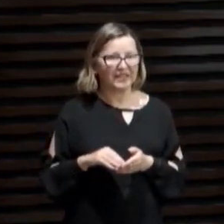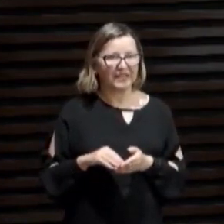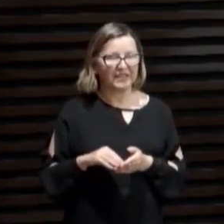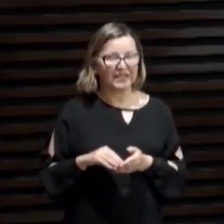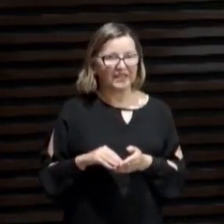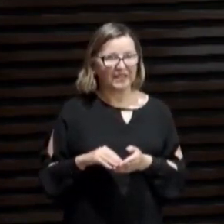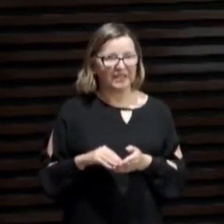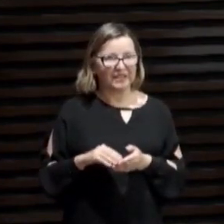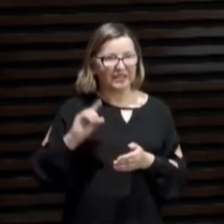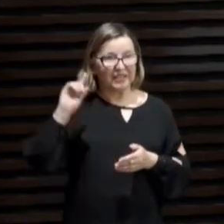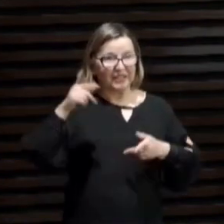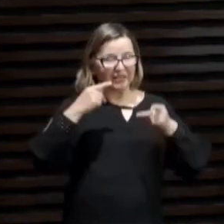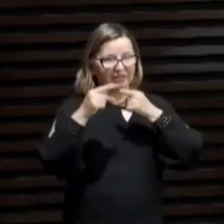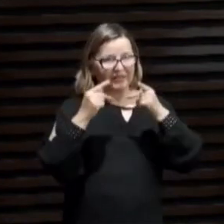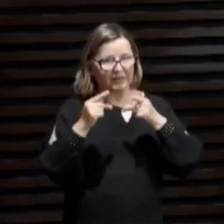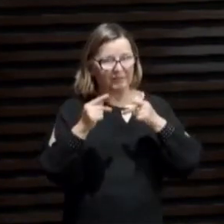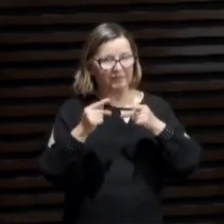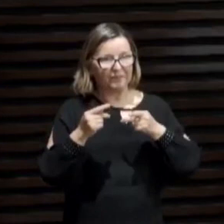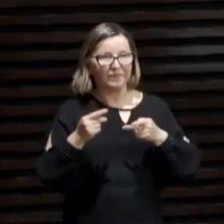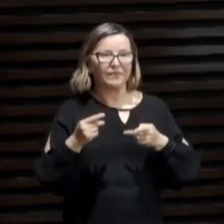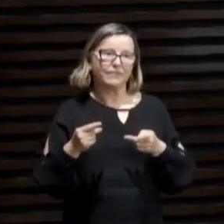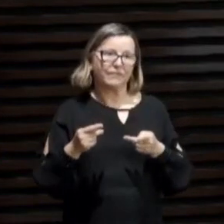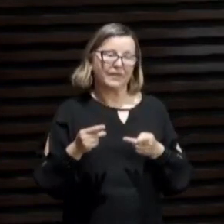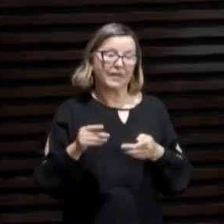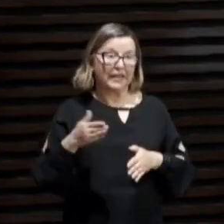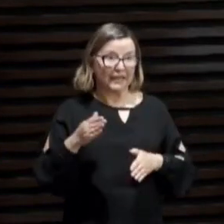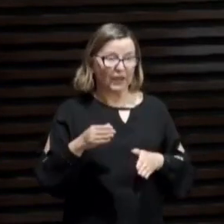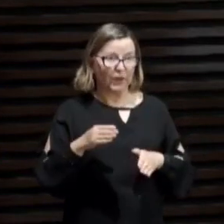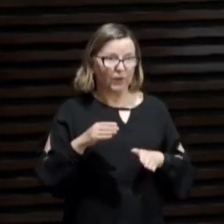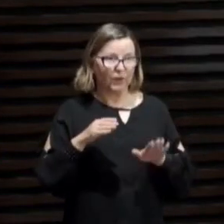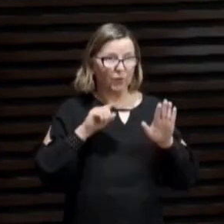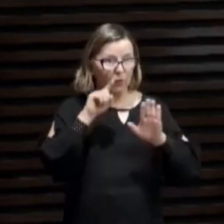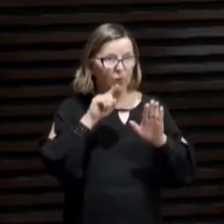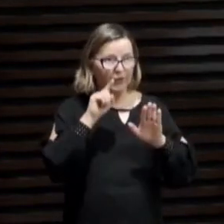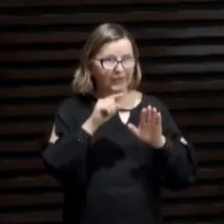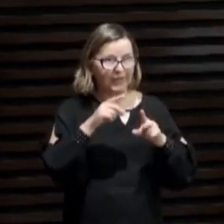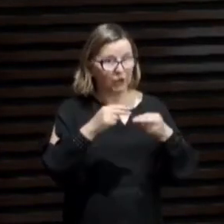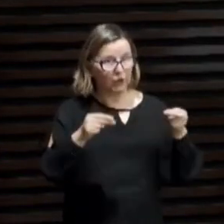falando. E aqui nós temos já uma lição para aprender. Cuidado com aquilo que você pede em oração.